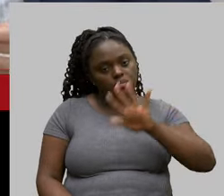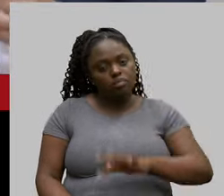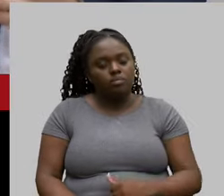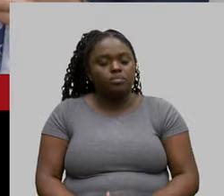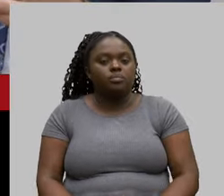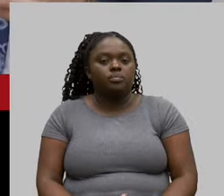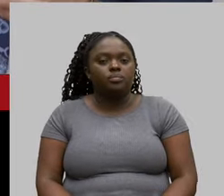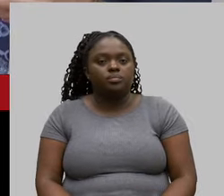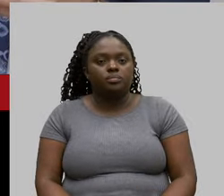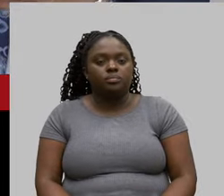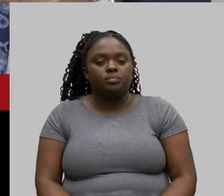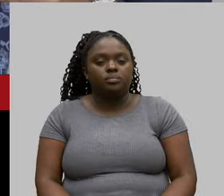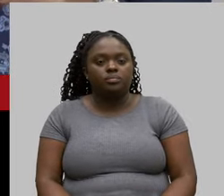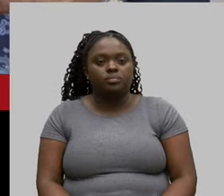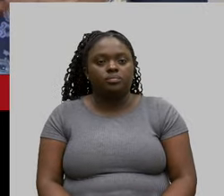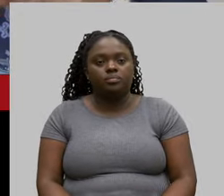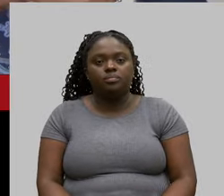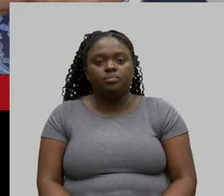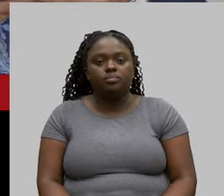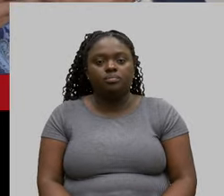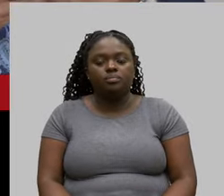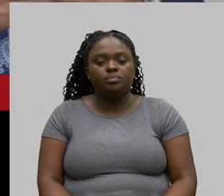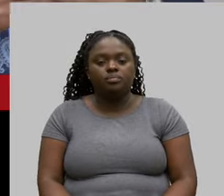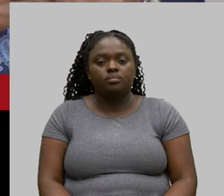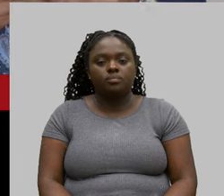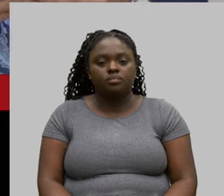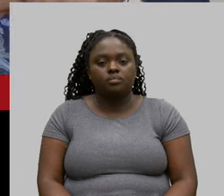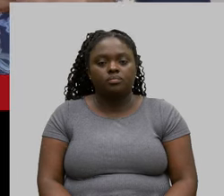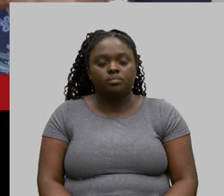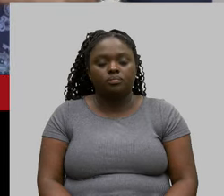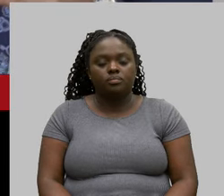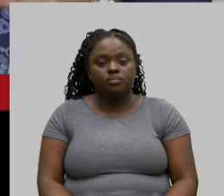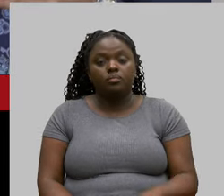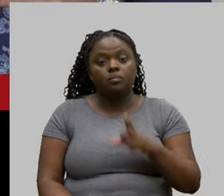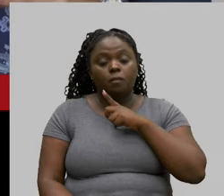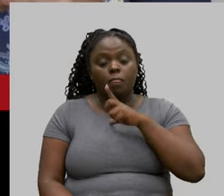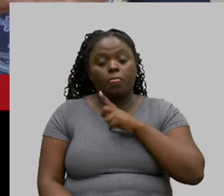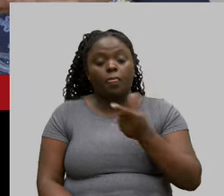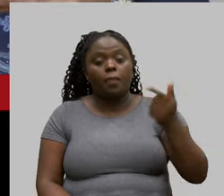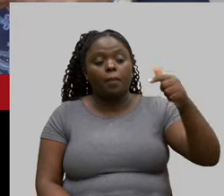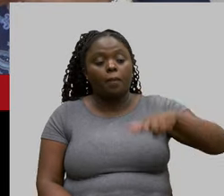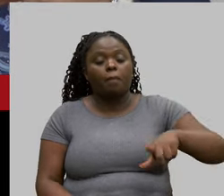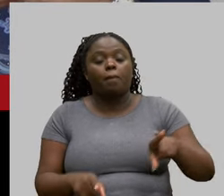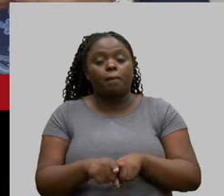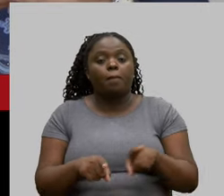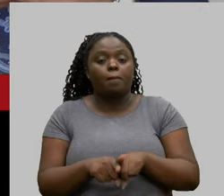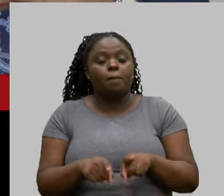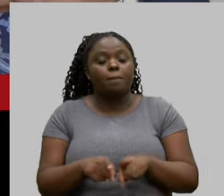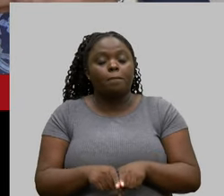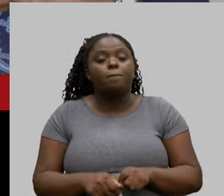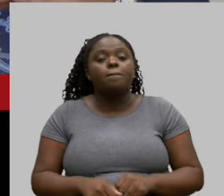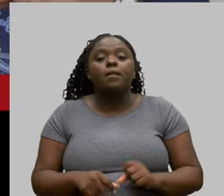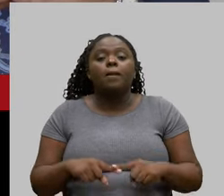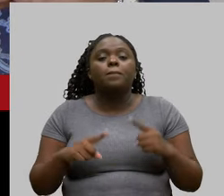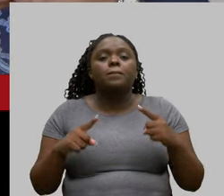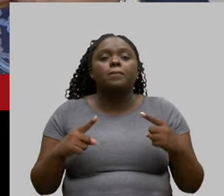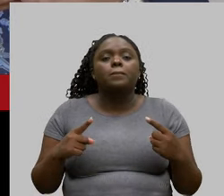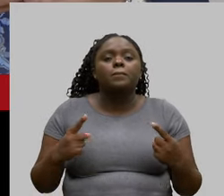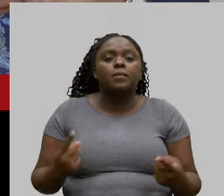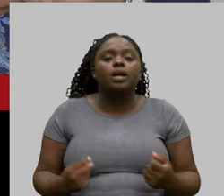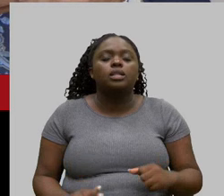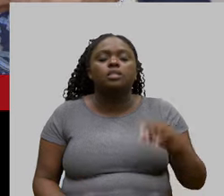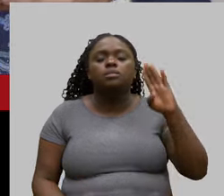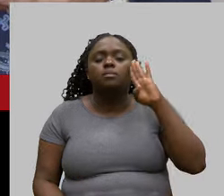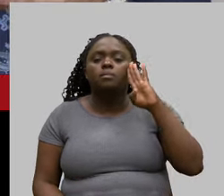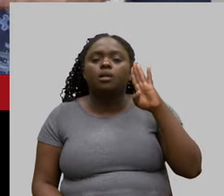de crédito é e tem outra questão que é securitização de crédito mas é o que que a gente tem com relação principalmente